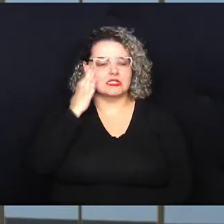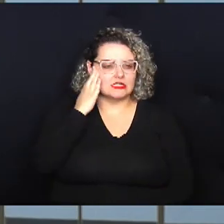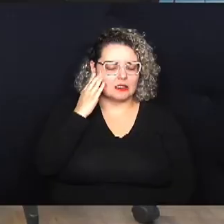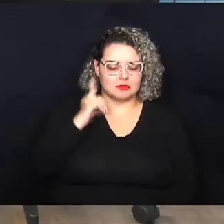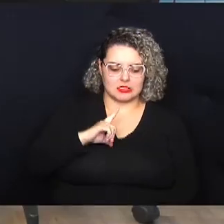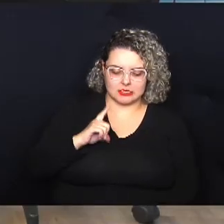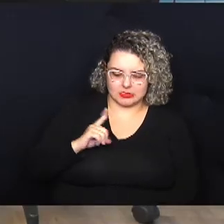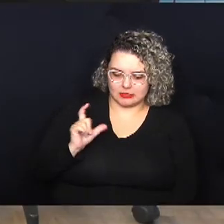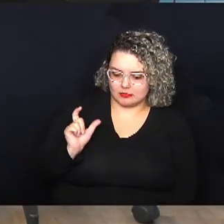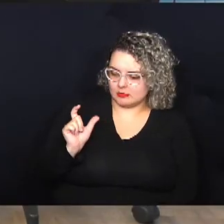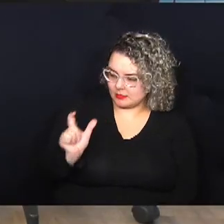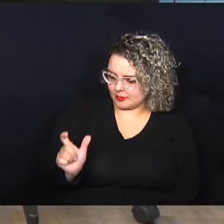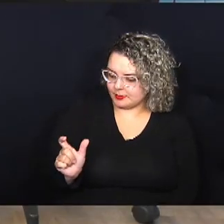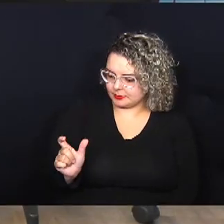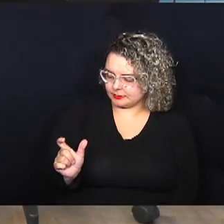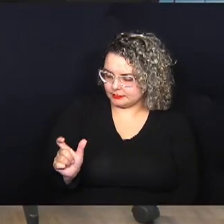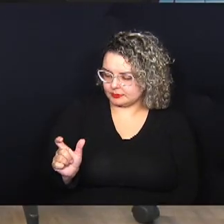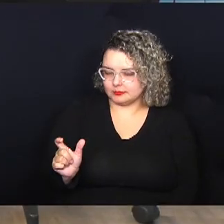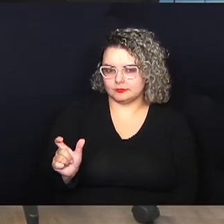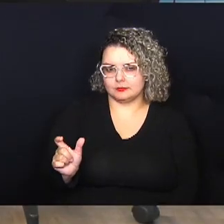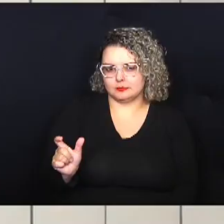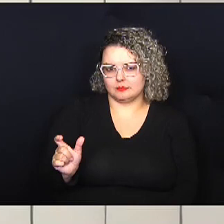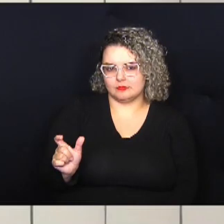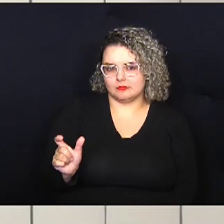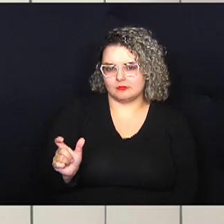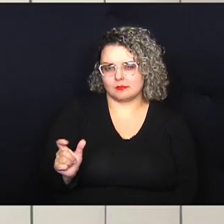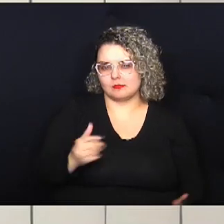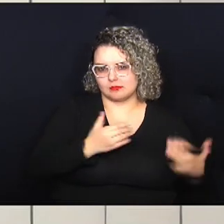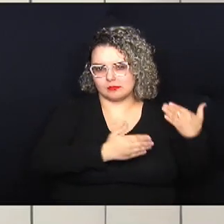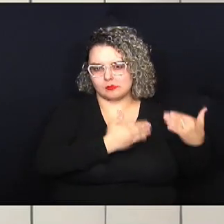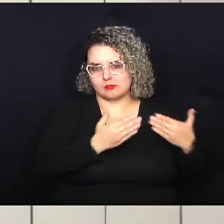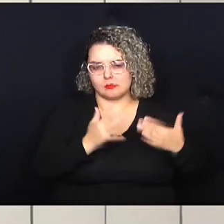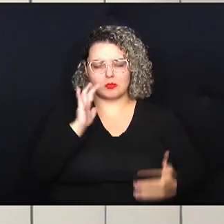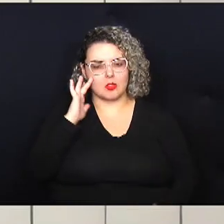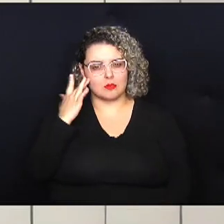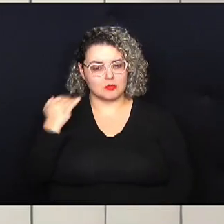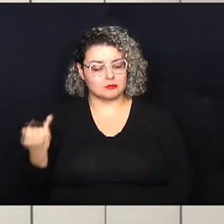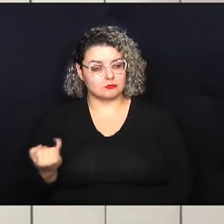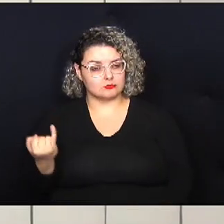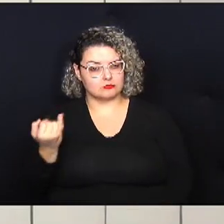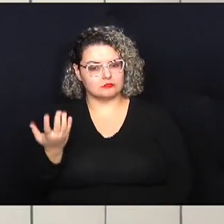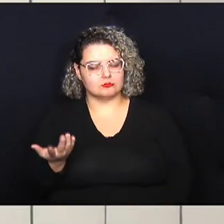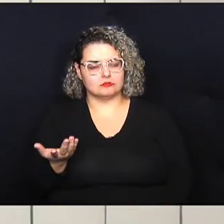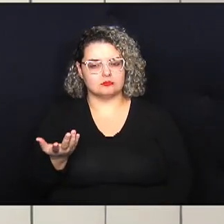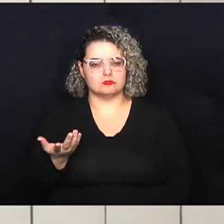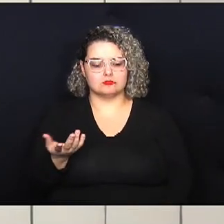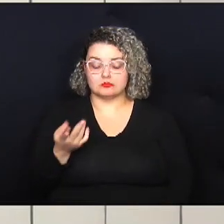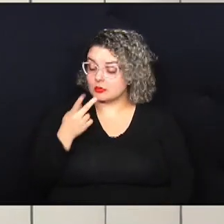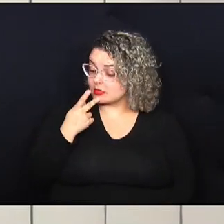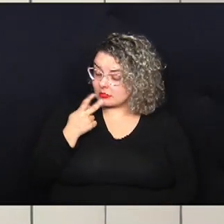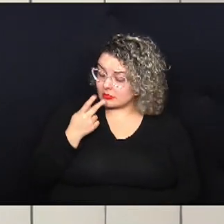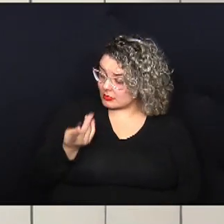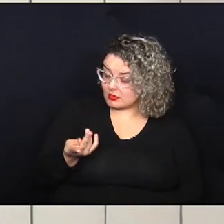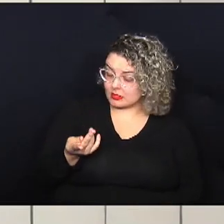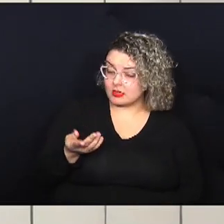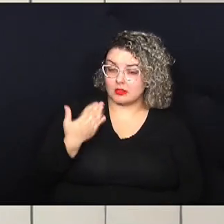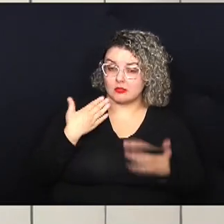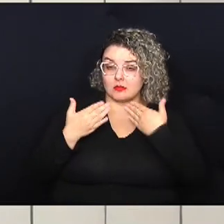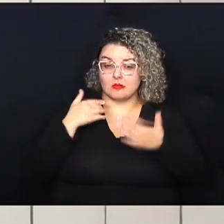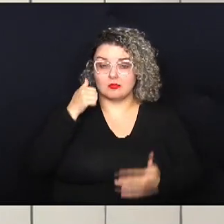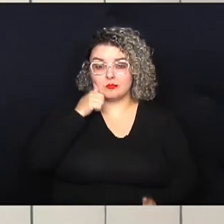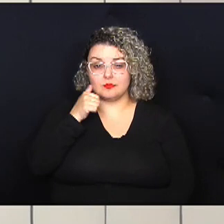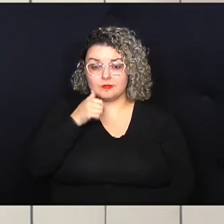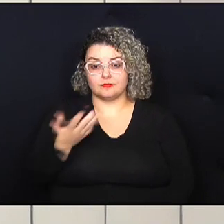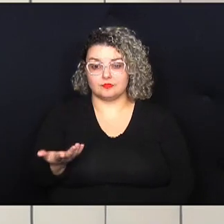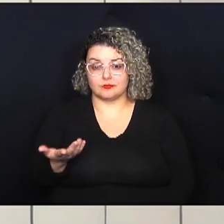que há pouco tempo eu até achava interessante e também falava com as mulheres, dizendo mulher